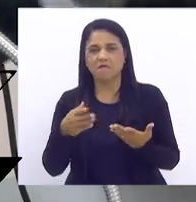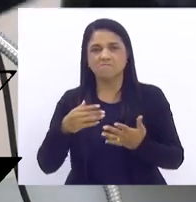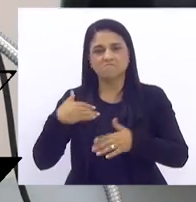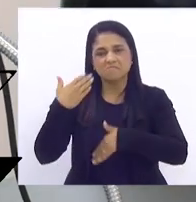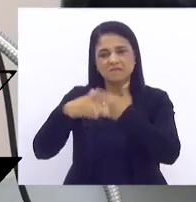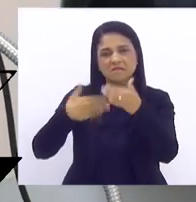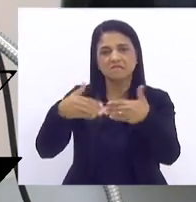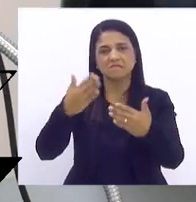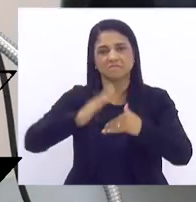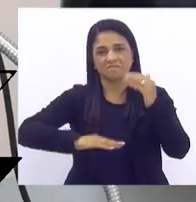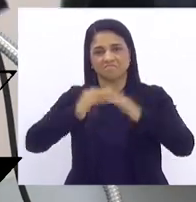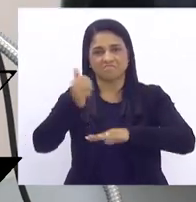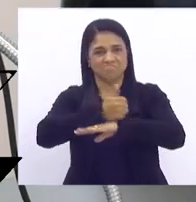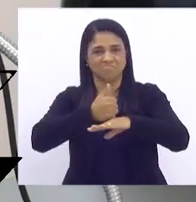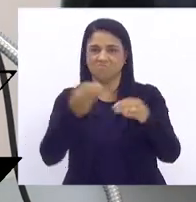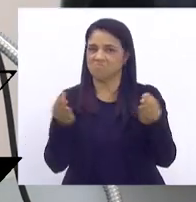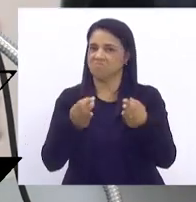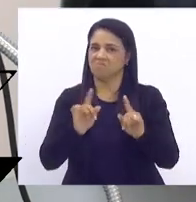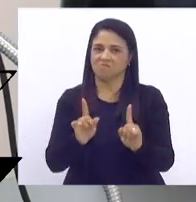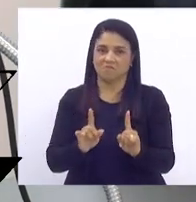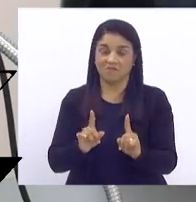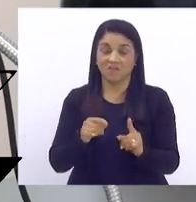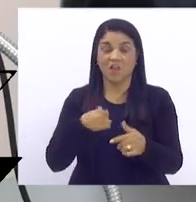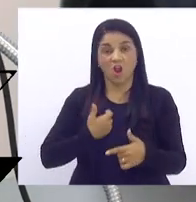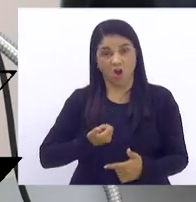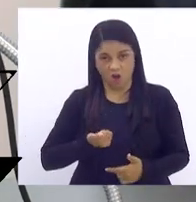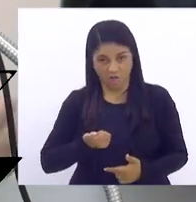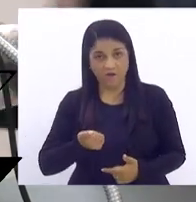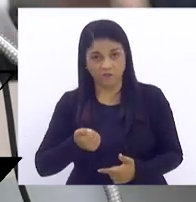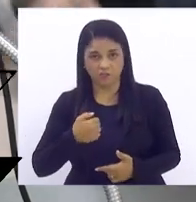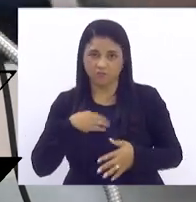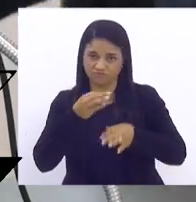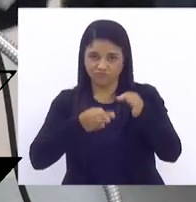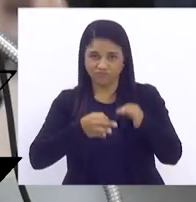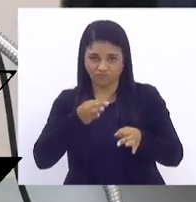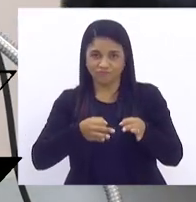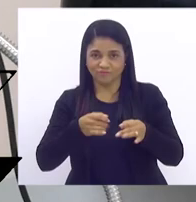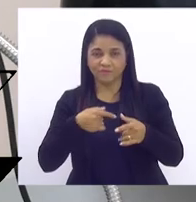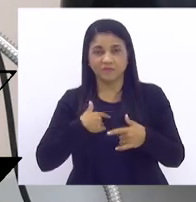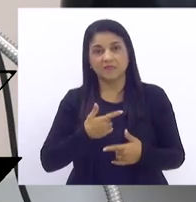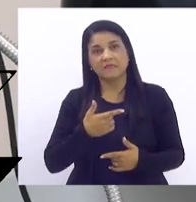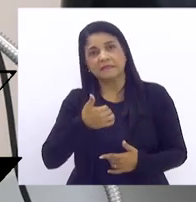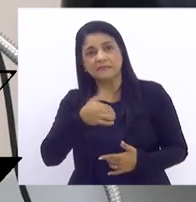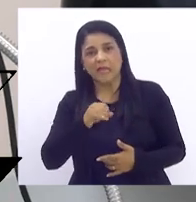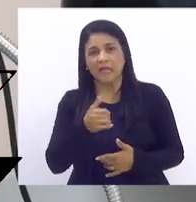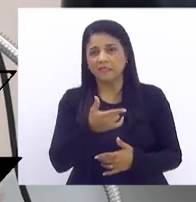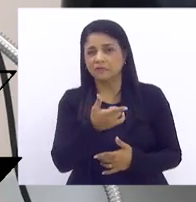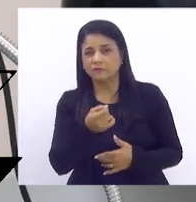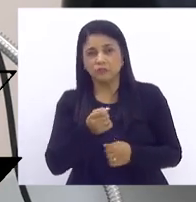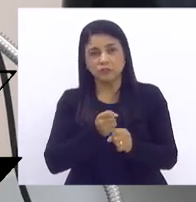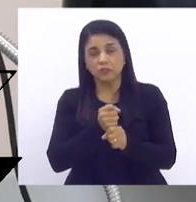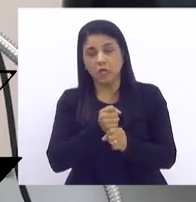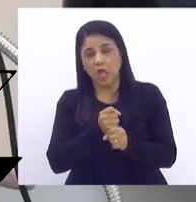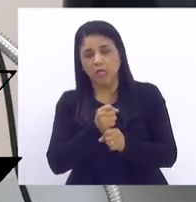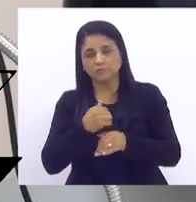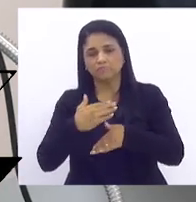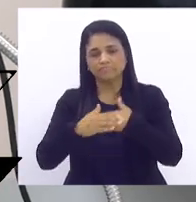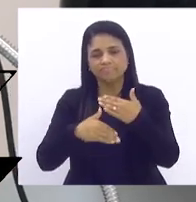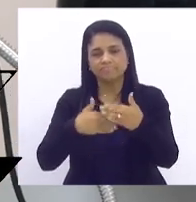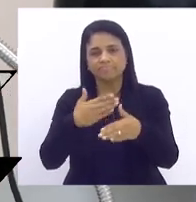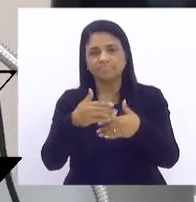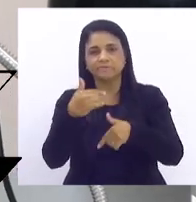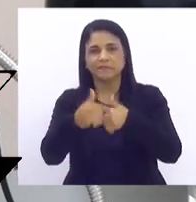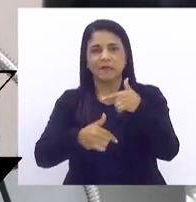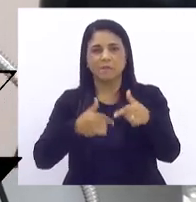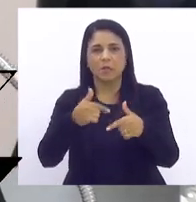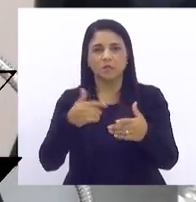processo administrativo aberto. E não julga de covardia, espera 10, 20 anos a carreira do cara acontecer e sem julgar. Então, eu acho